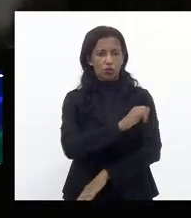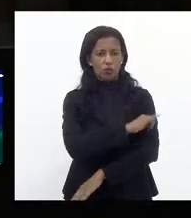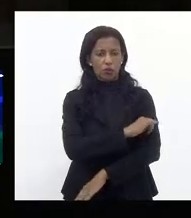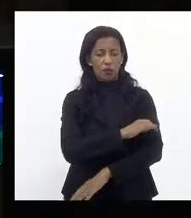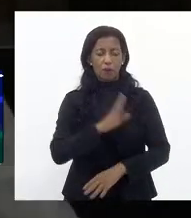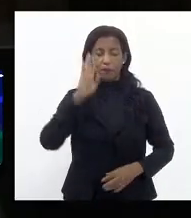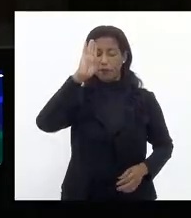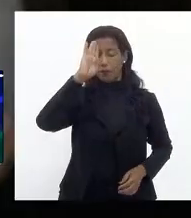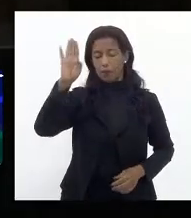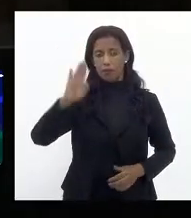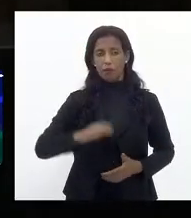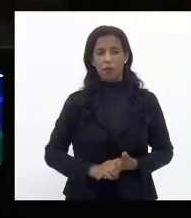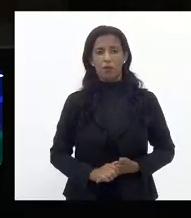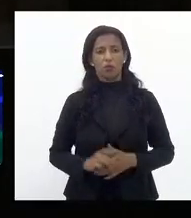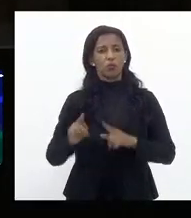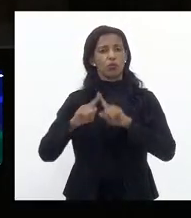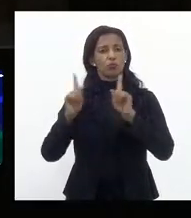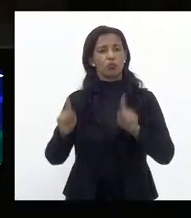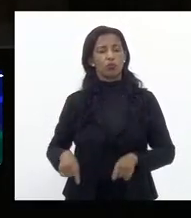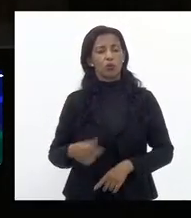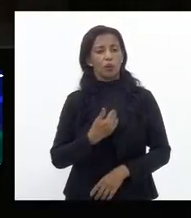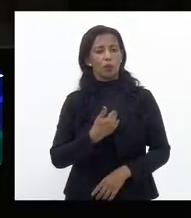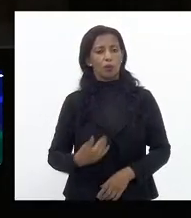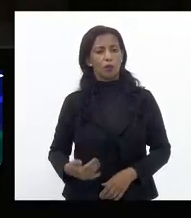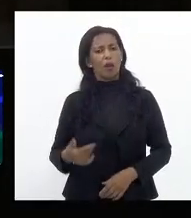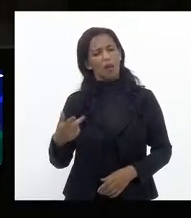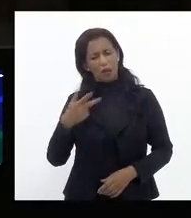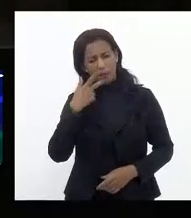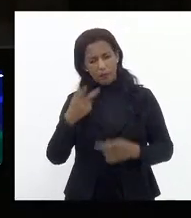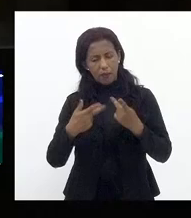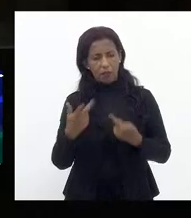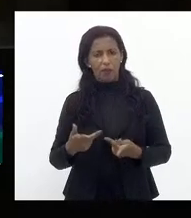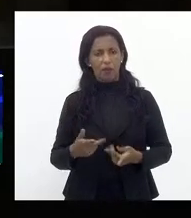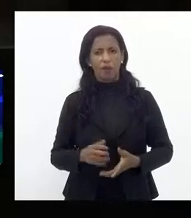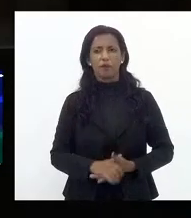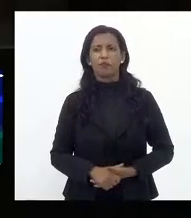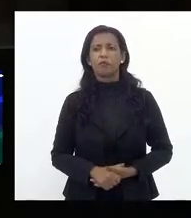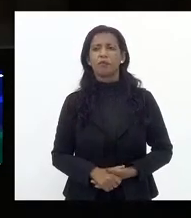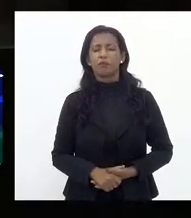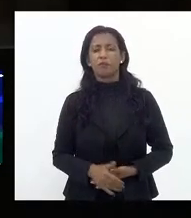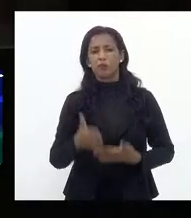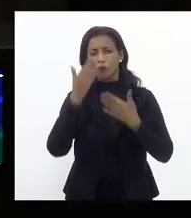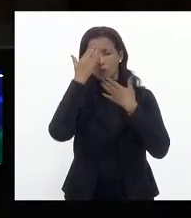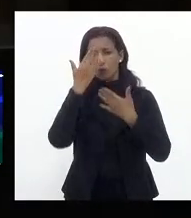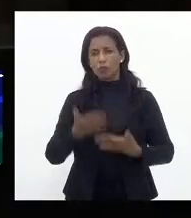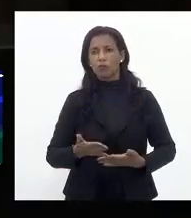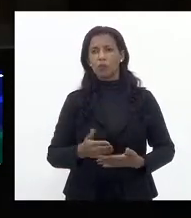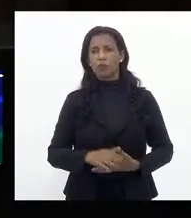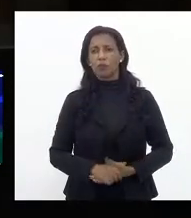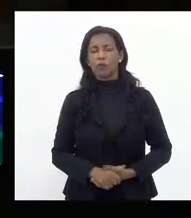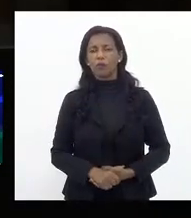Janeiro, principalmente do servidor público. Eram essas considerações que eu gostaria de fazer. Muito obrigado.